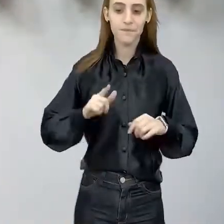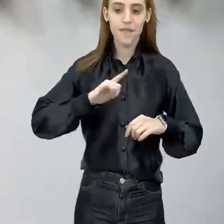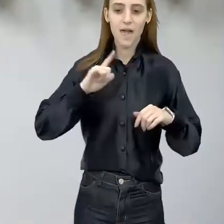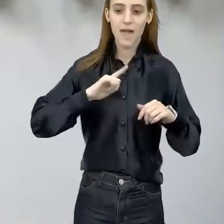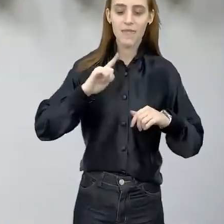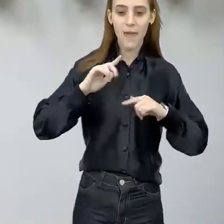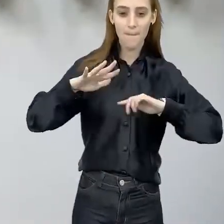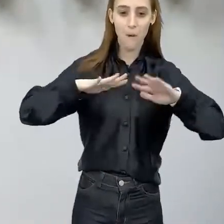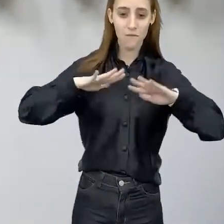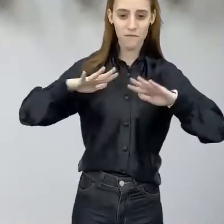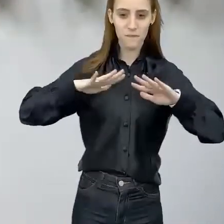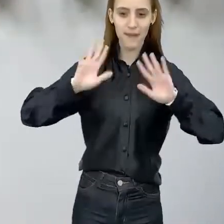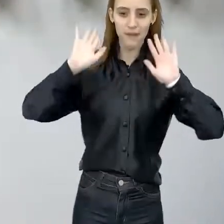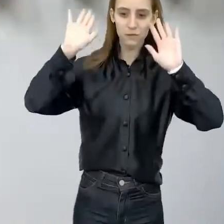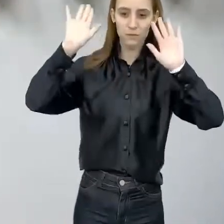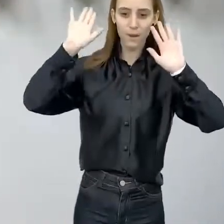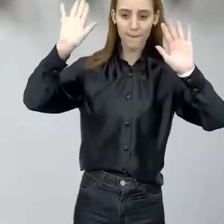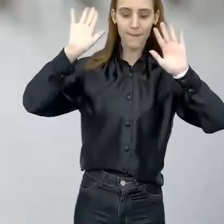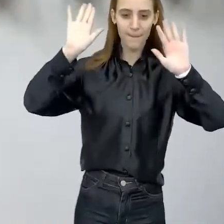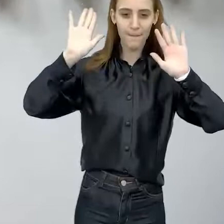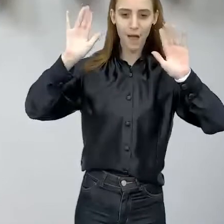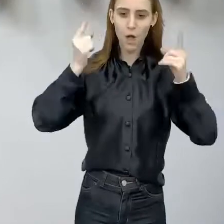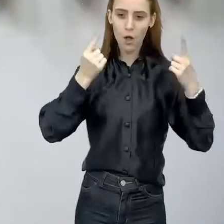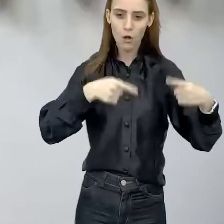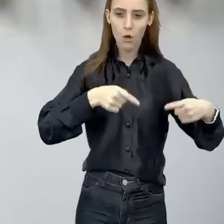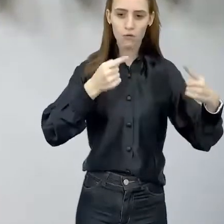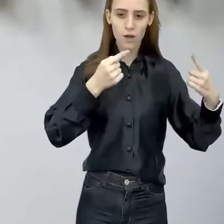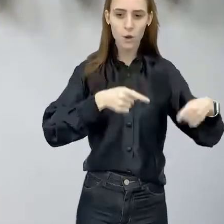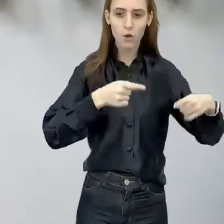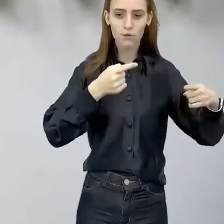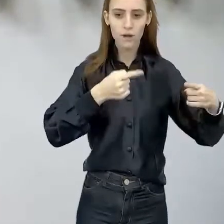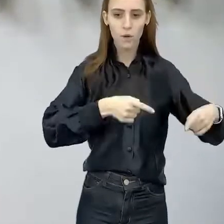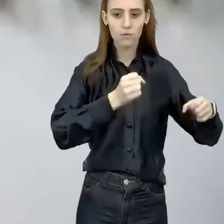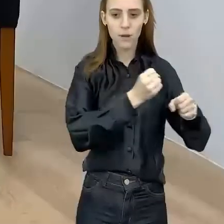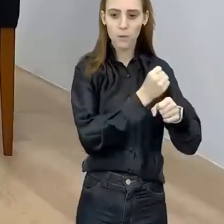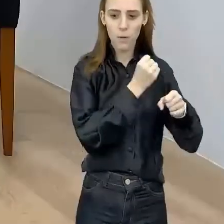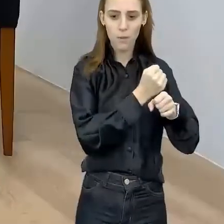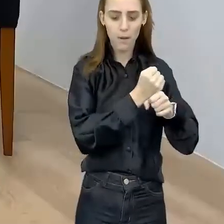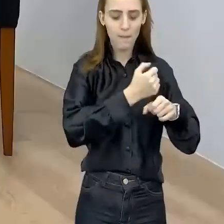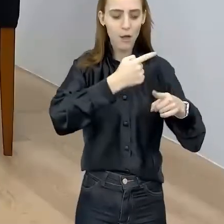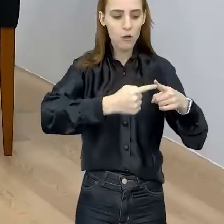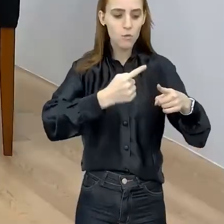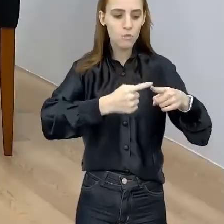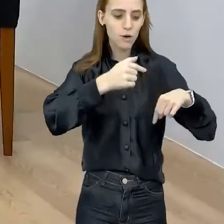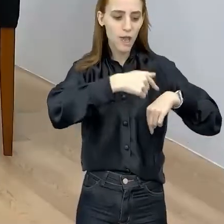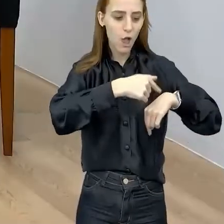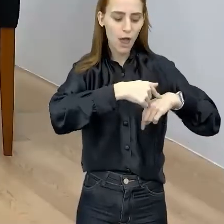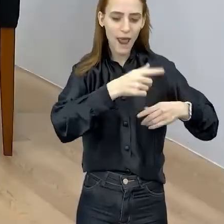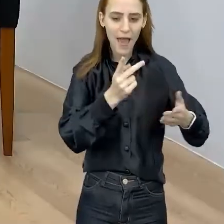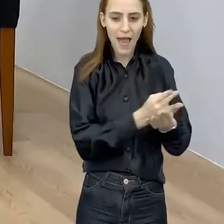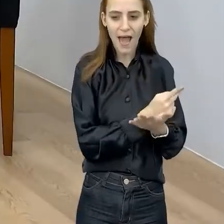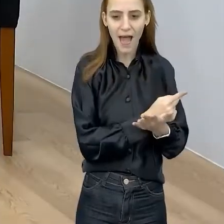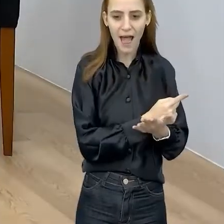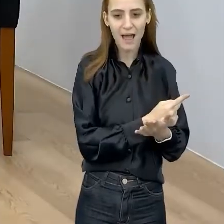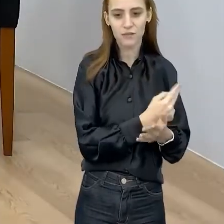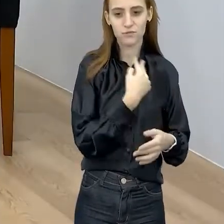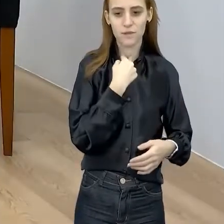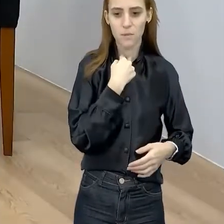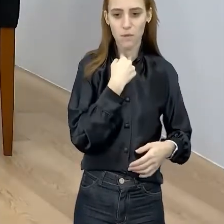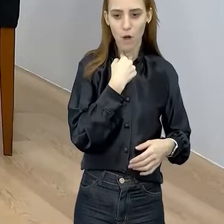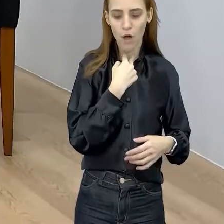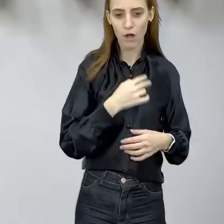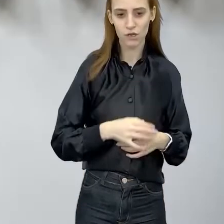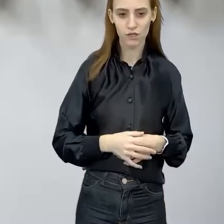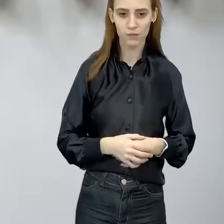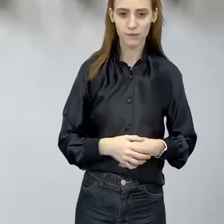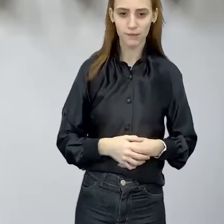um manifesto contrário a essas obras que não estão com um horário inconveniente. Exato. Mas